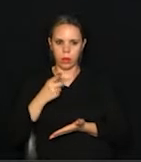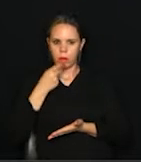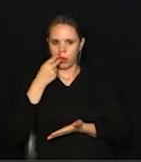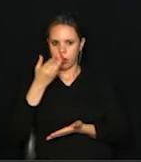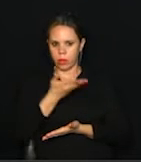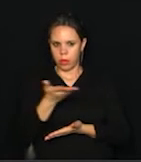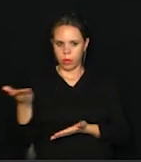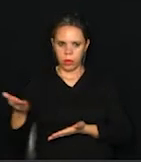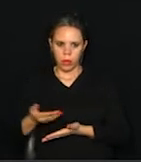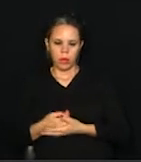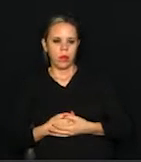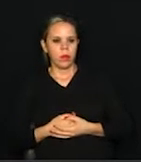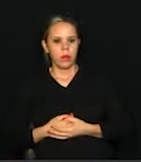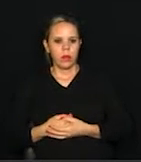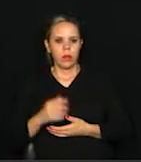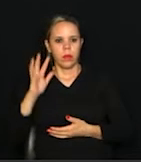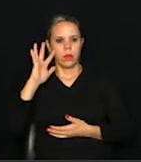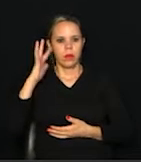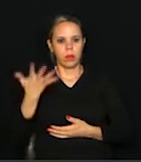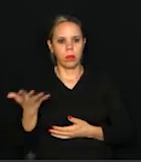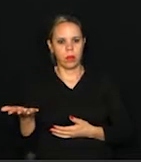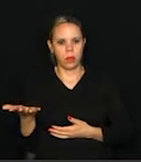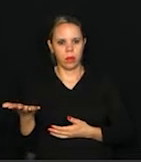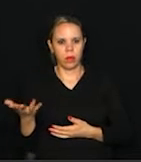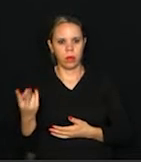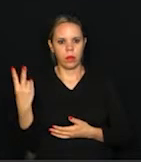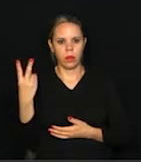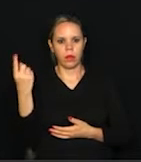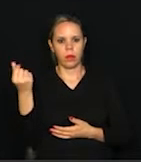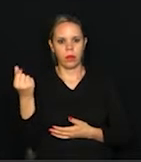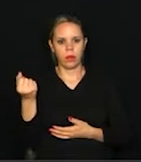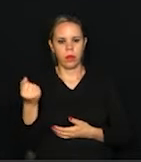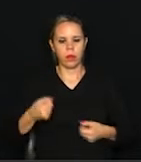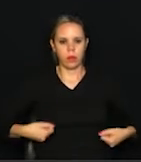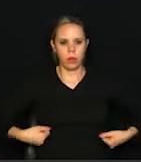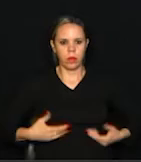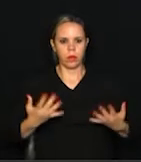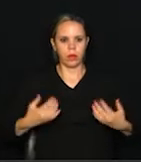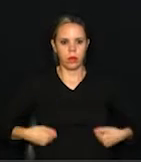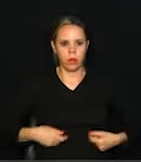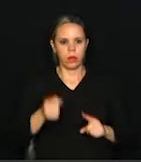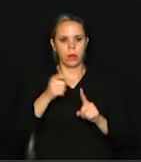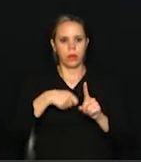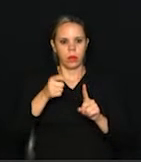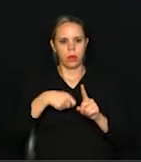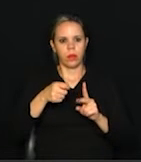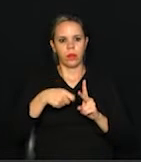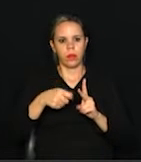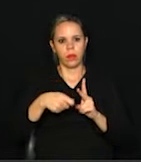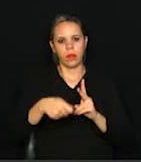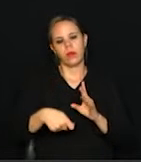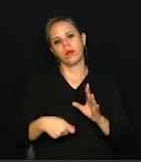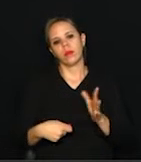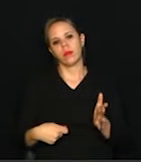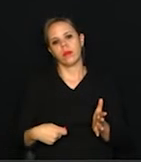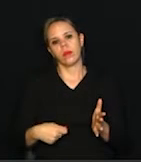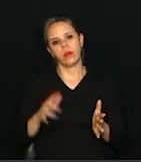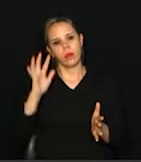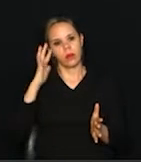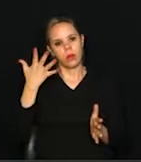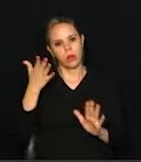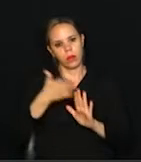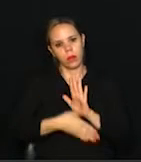os senhores. O resultado foi esses gastos mensais que nós tivemos aqui, que nos dá um